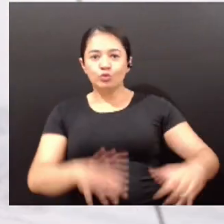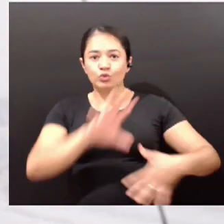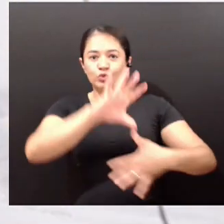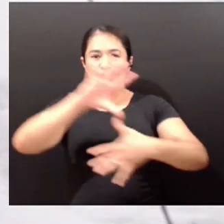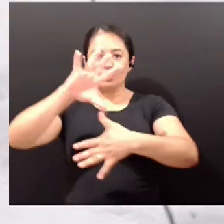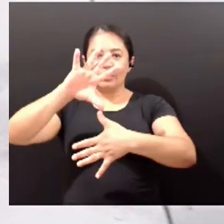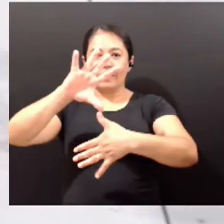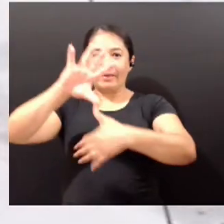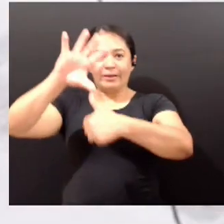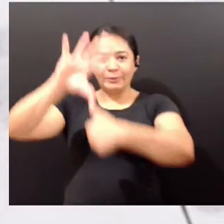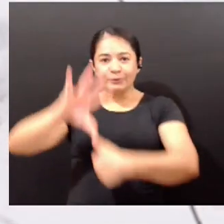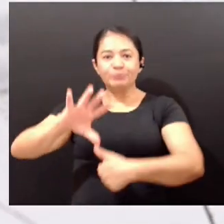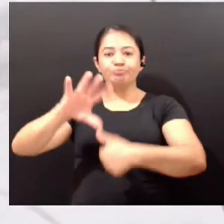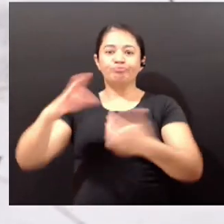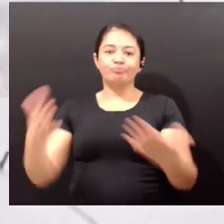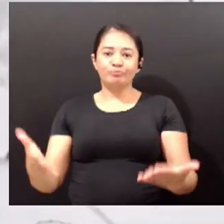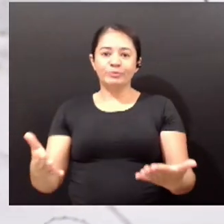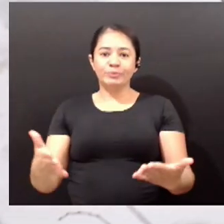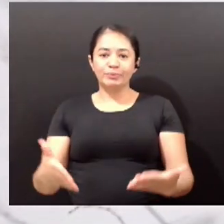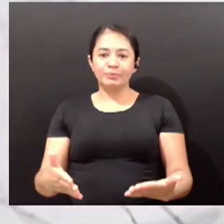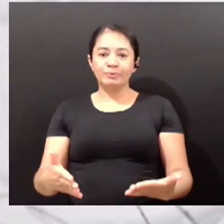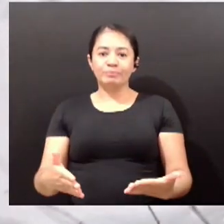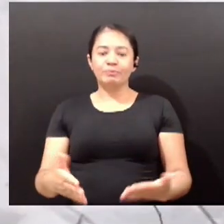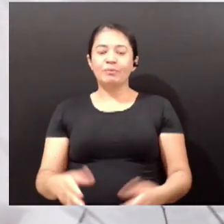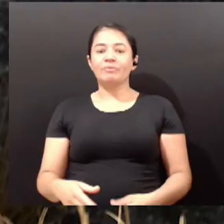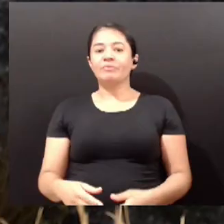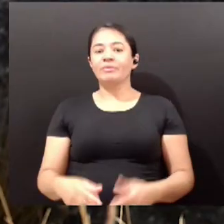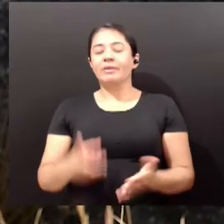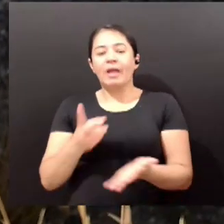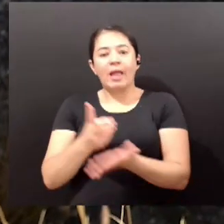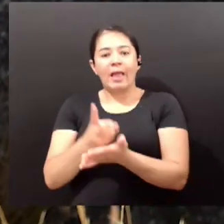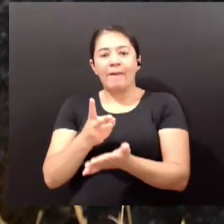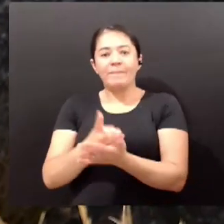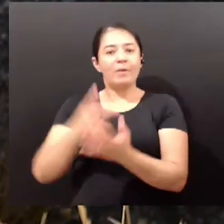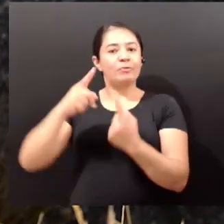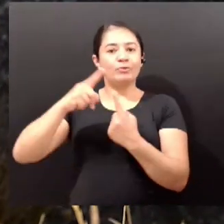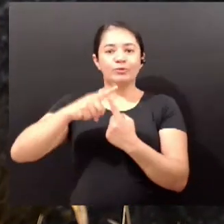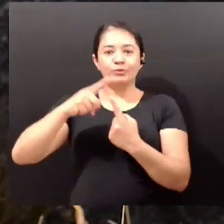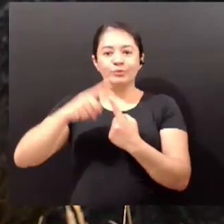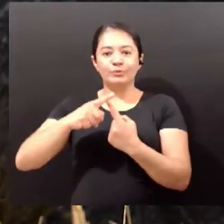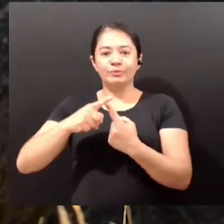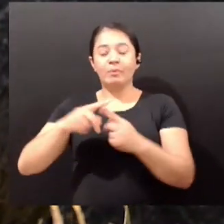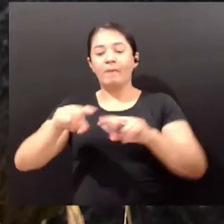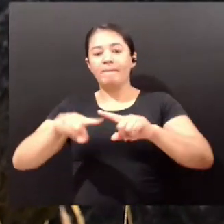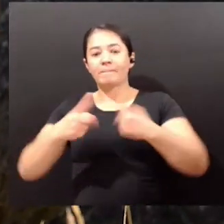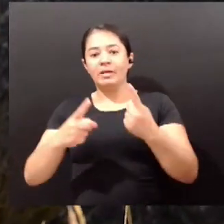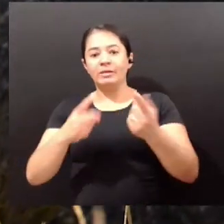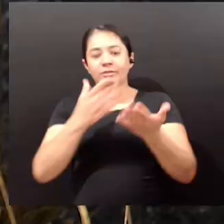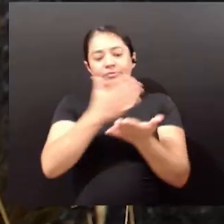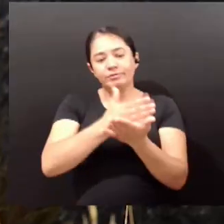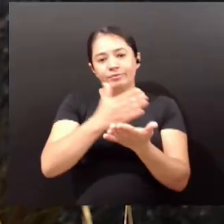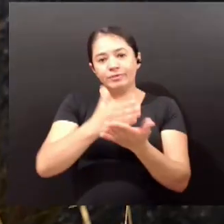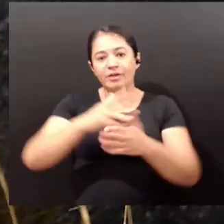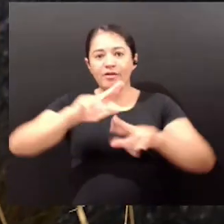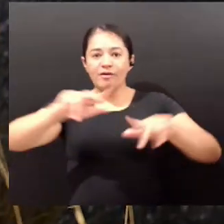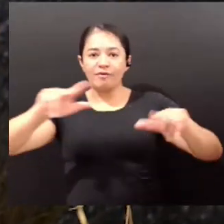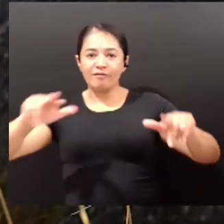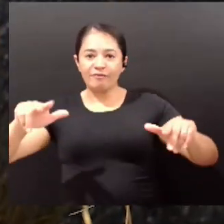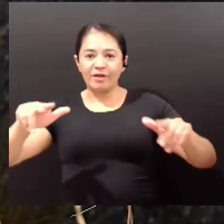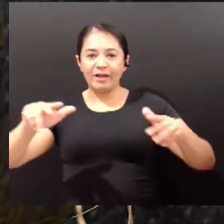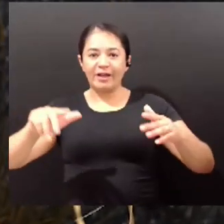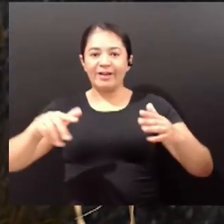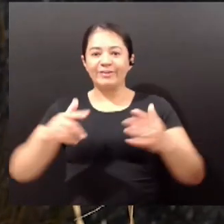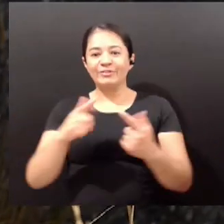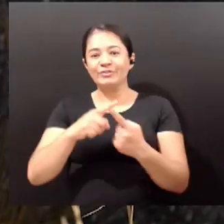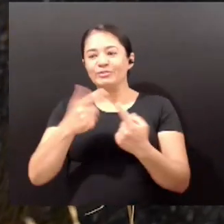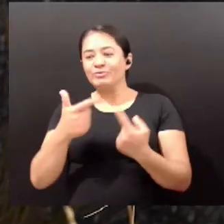Então, é a mesma espécie, porém dividida em várias subespécies. Então, a